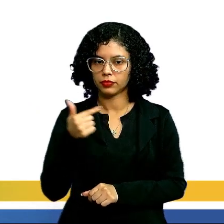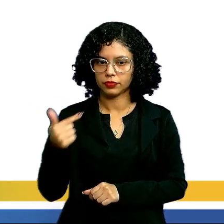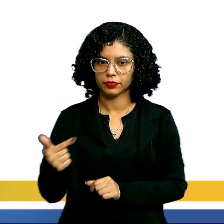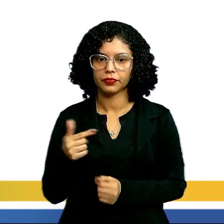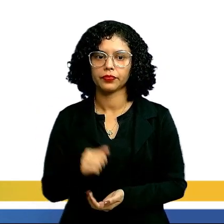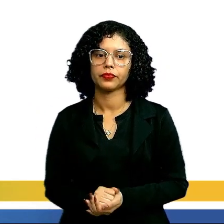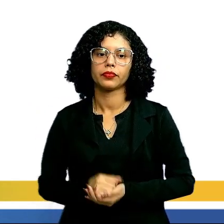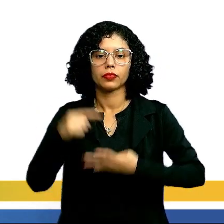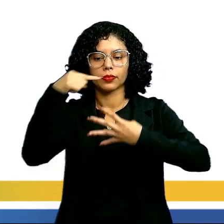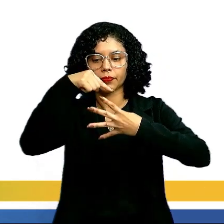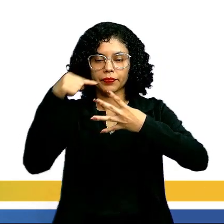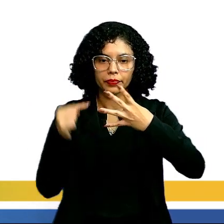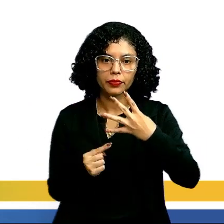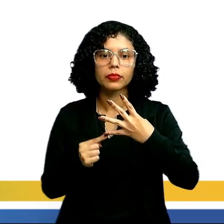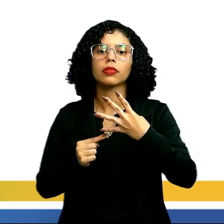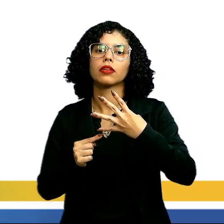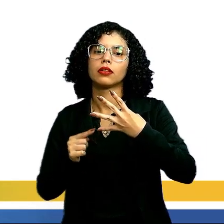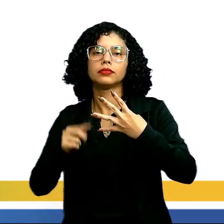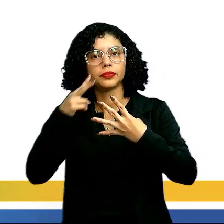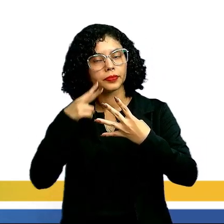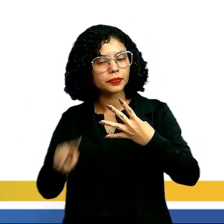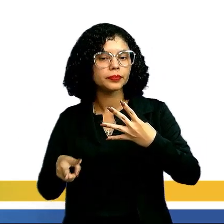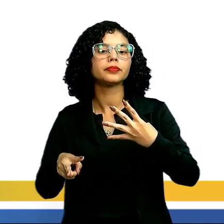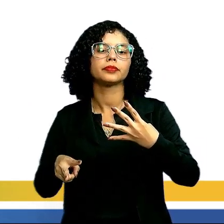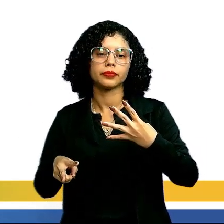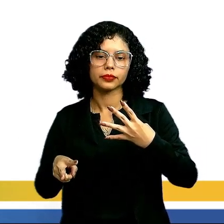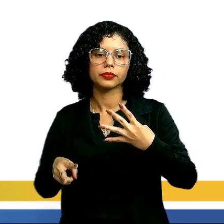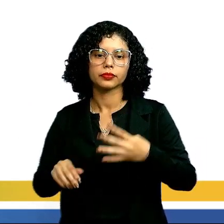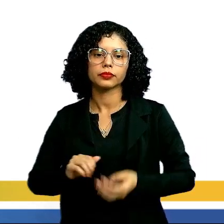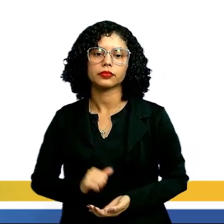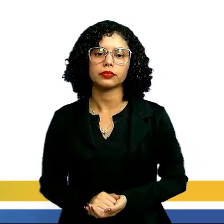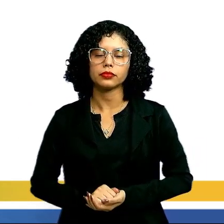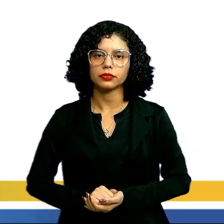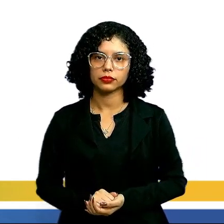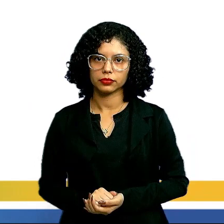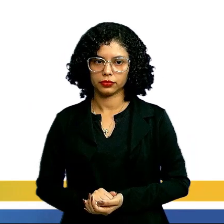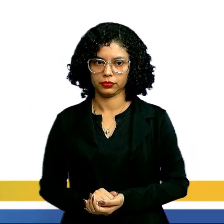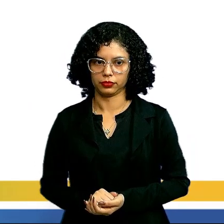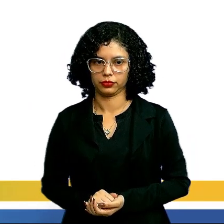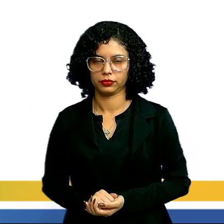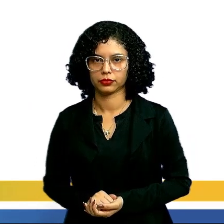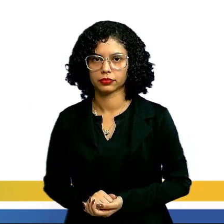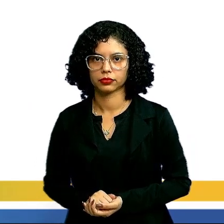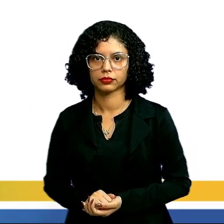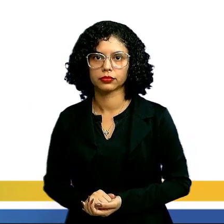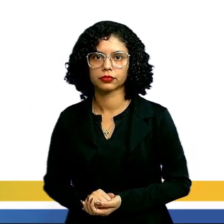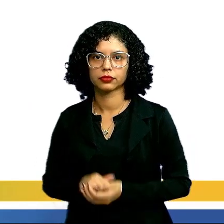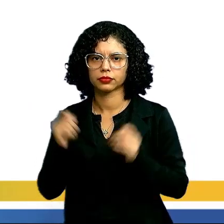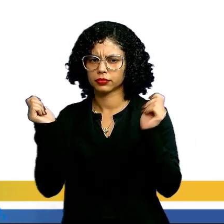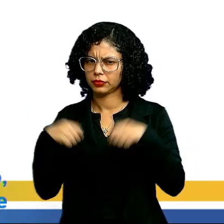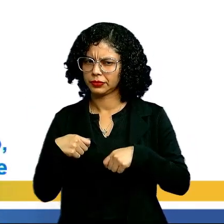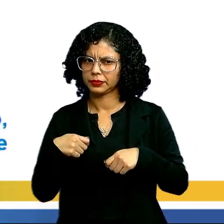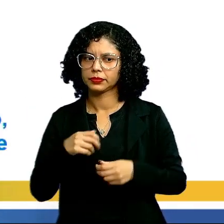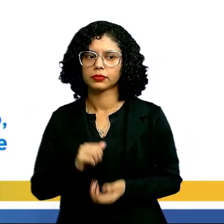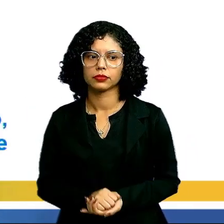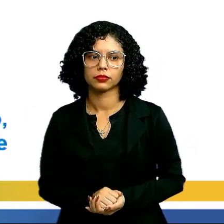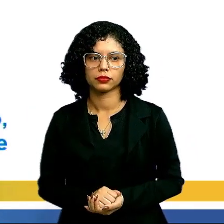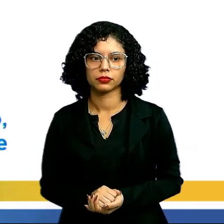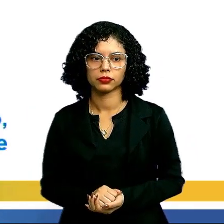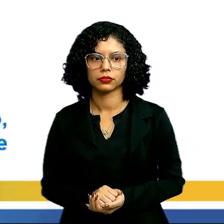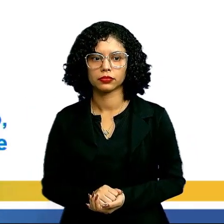12, 22. Então podemos ver aí que só temos 4 possibilidades.